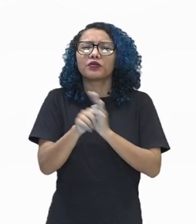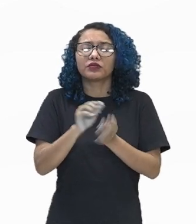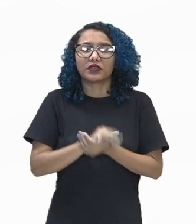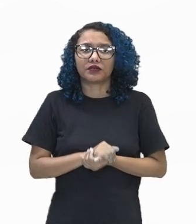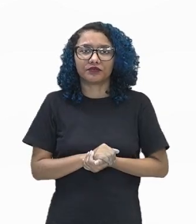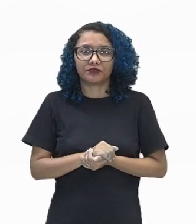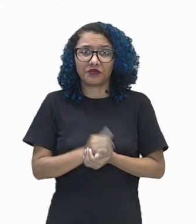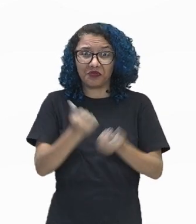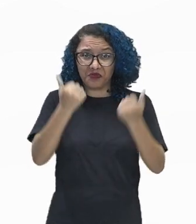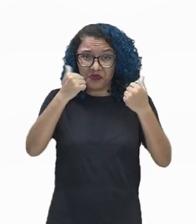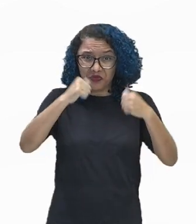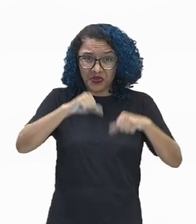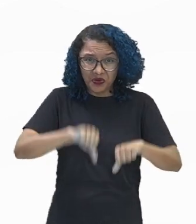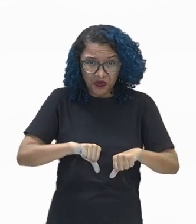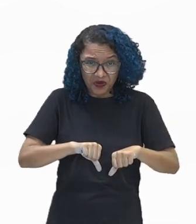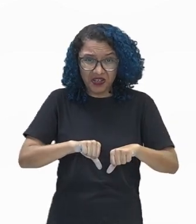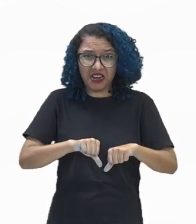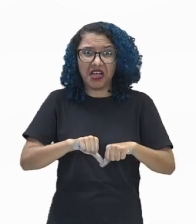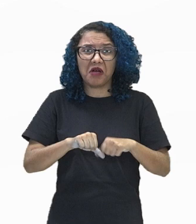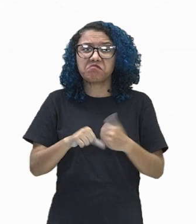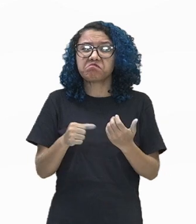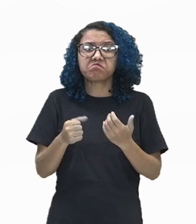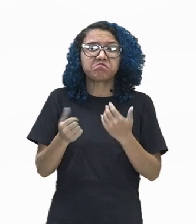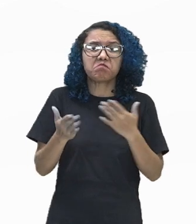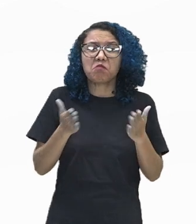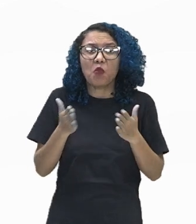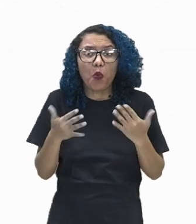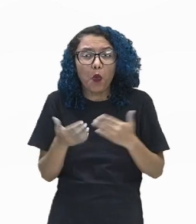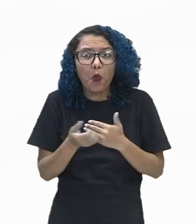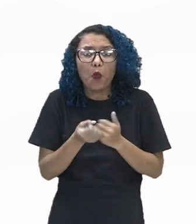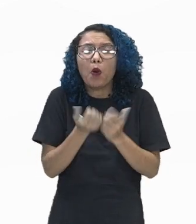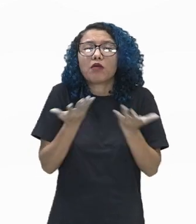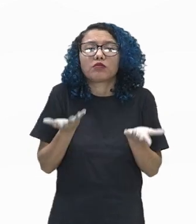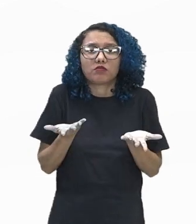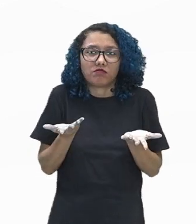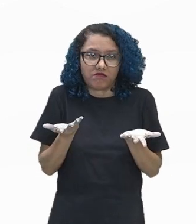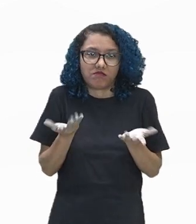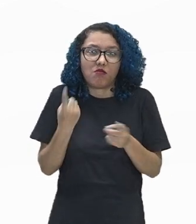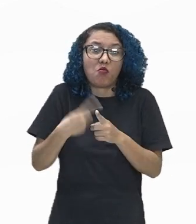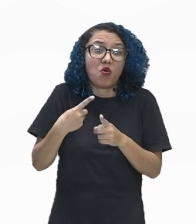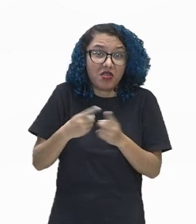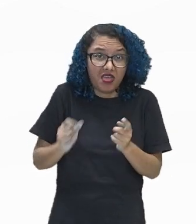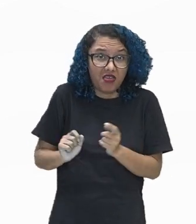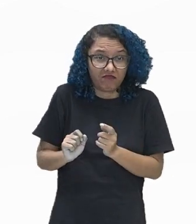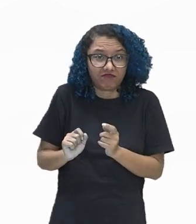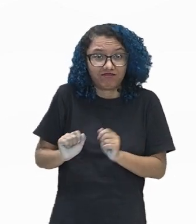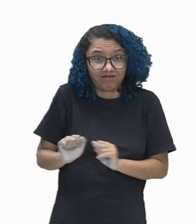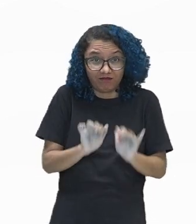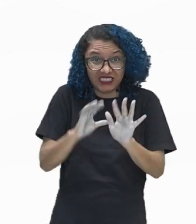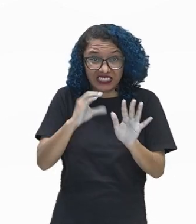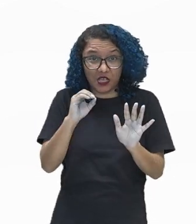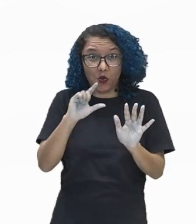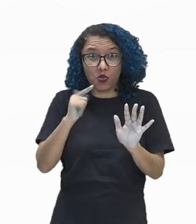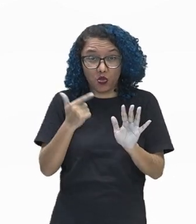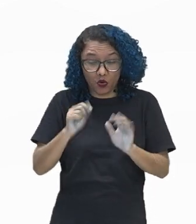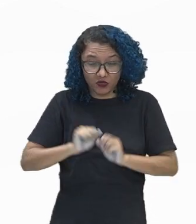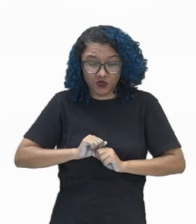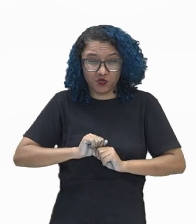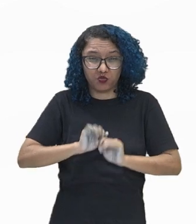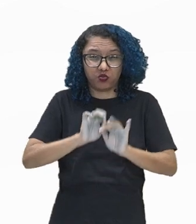pode piorar? Porque as emissões, né, que estão acontecendo de CO2